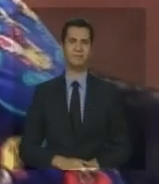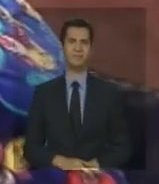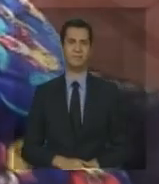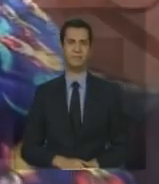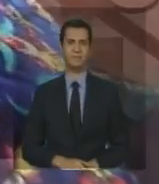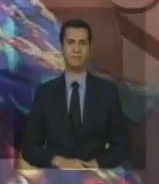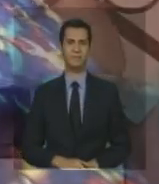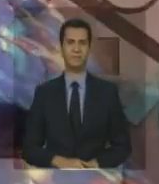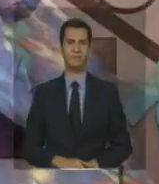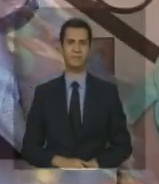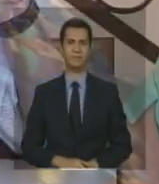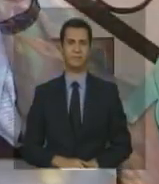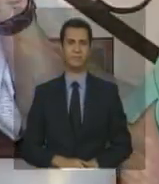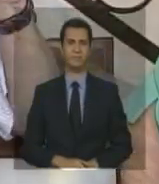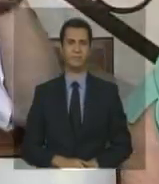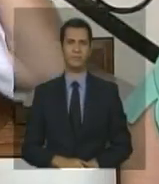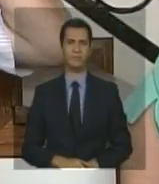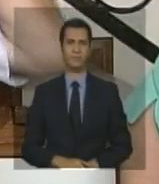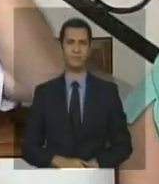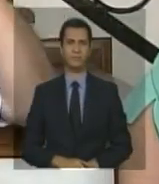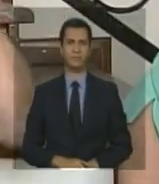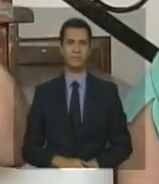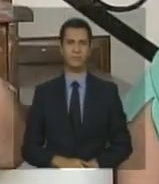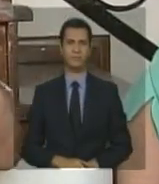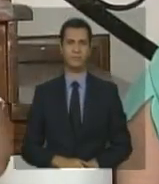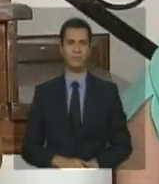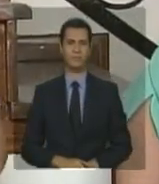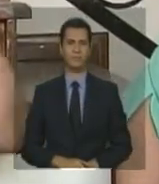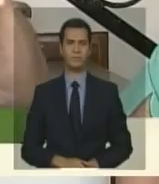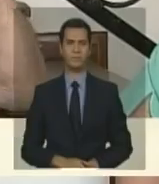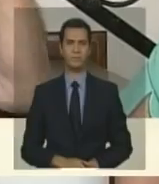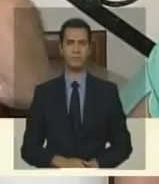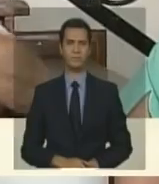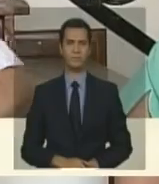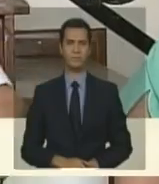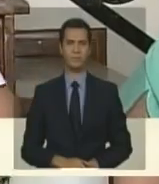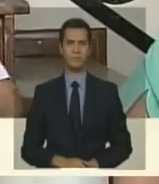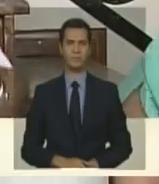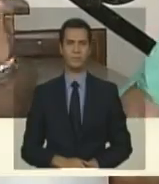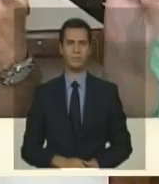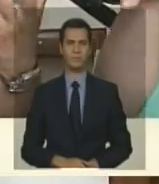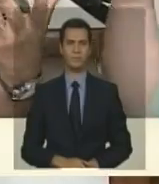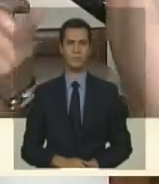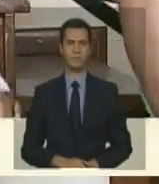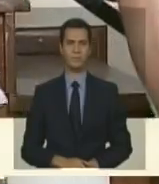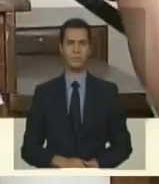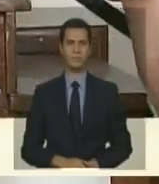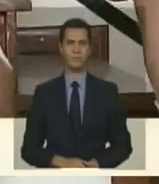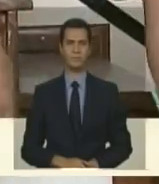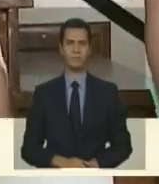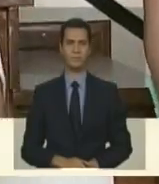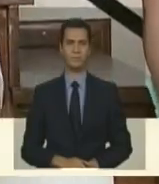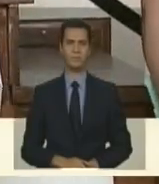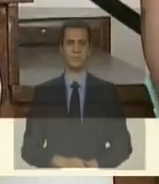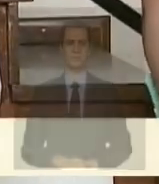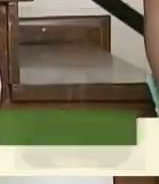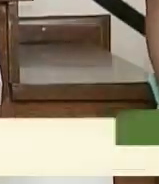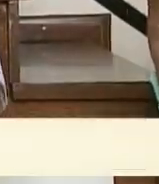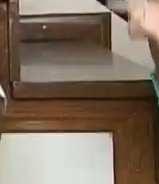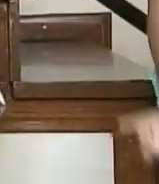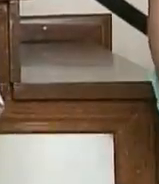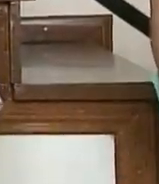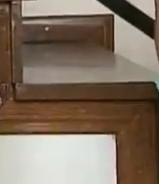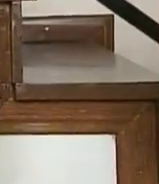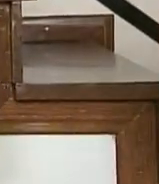Para flertar comigo, ela se aproximou e pegou a caneta do meu bolso. Eu fiquei apavorada porque aquela caneta, quando virava, era uma mulher